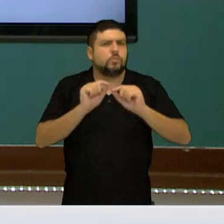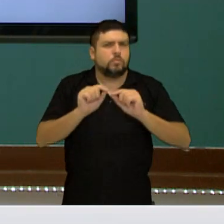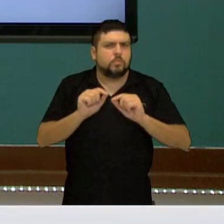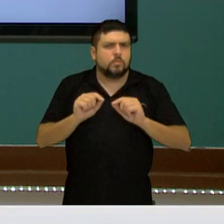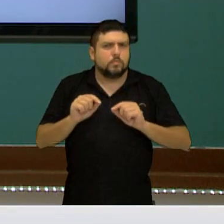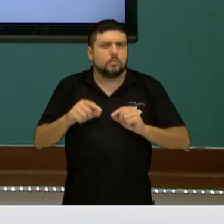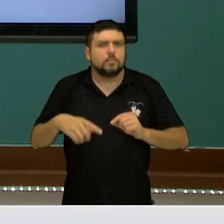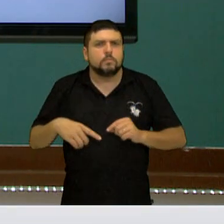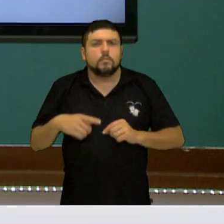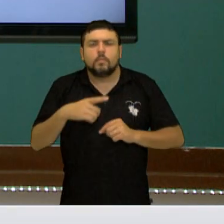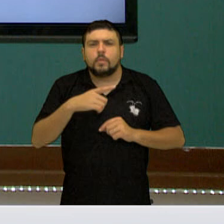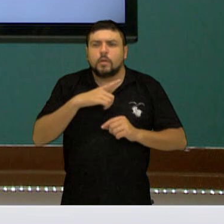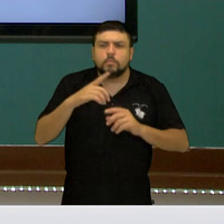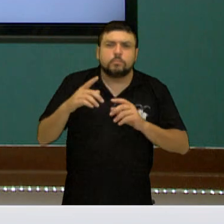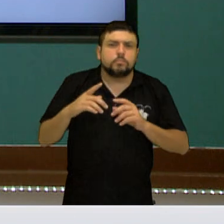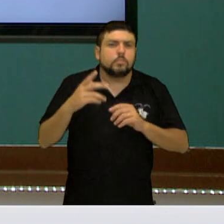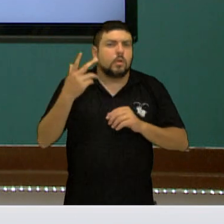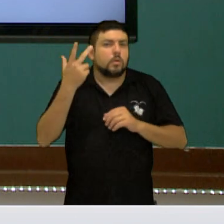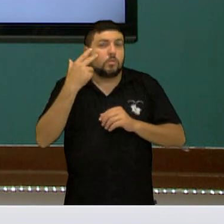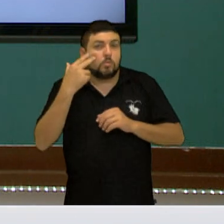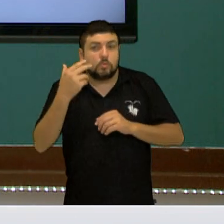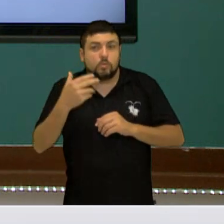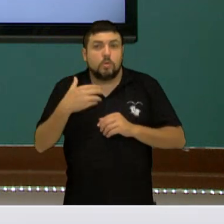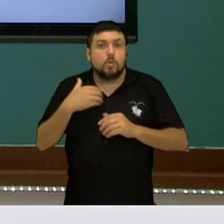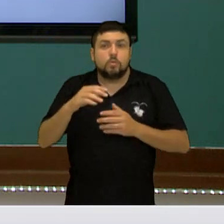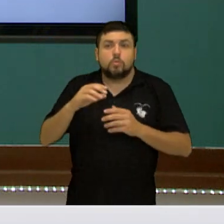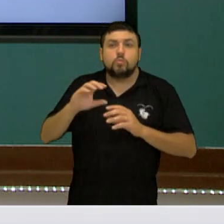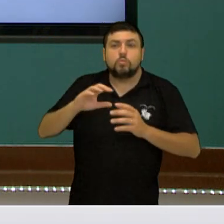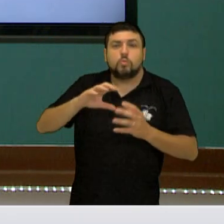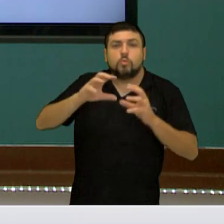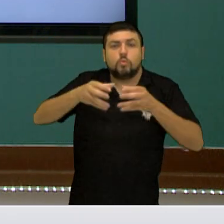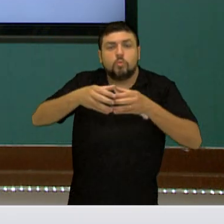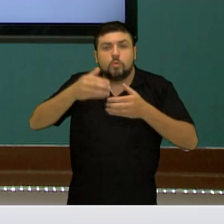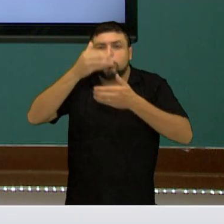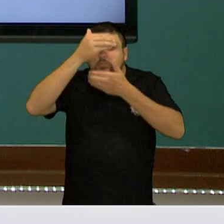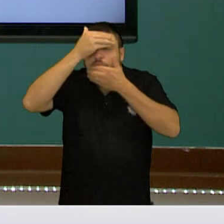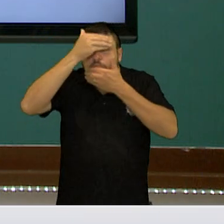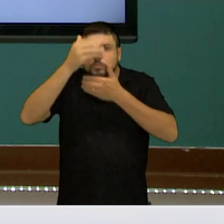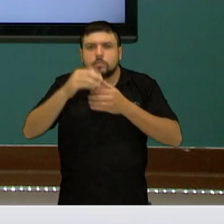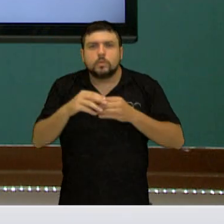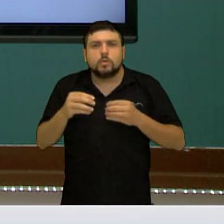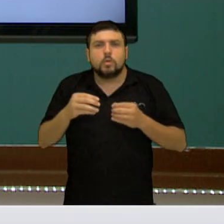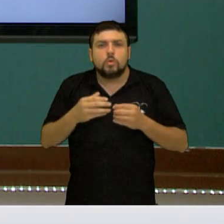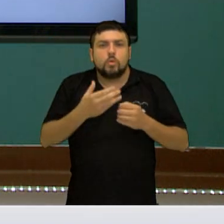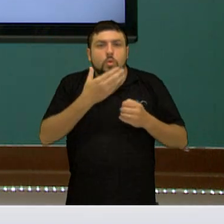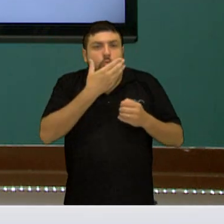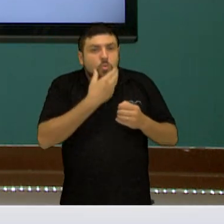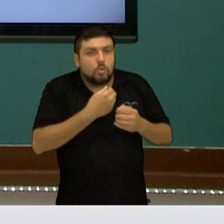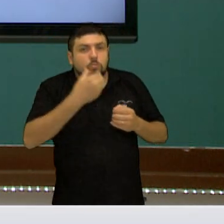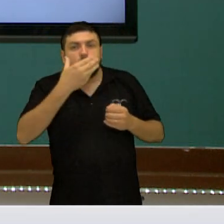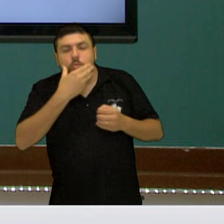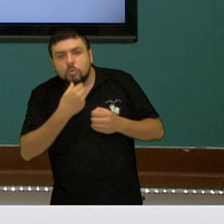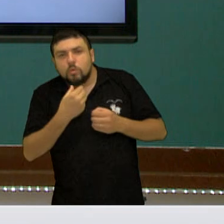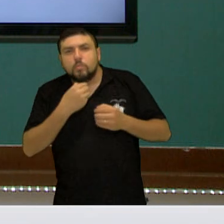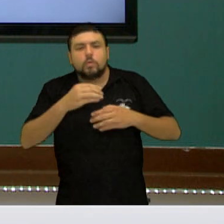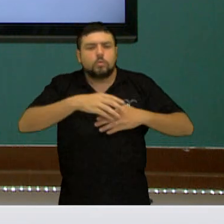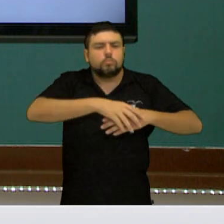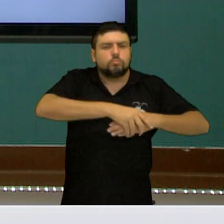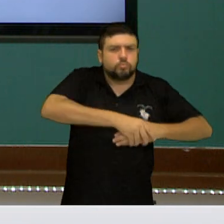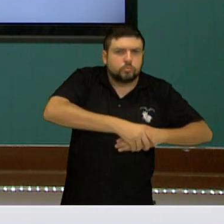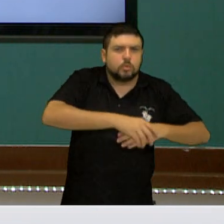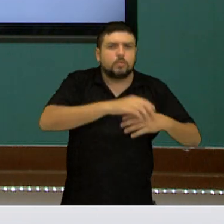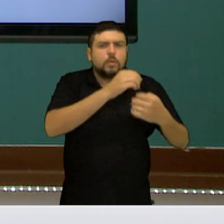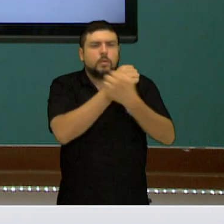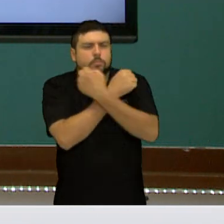toques físicos, é comum nas comunidades muçulmanas que membros do mesmo sexo ou da mesma família se cumprimentem com um aperto de mão,